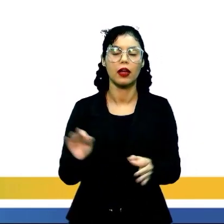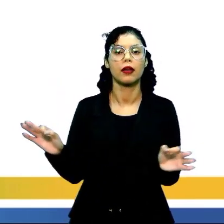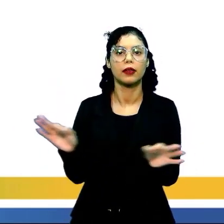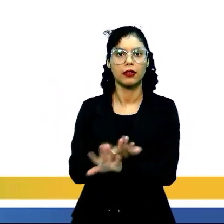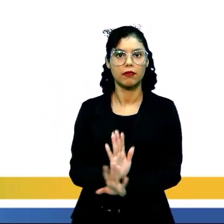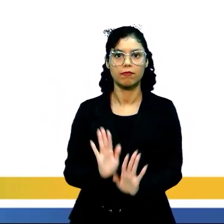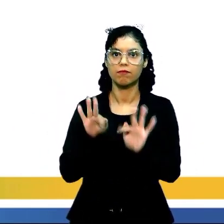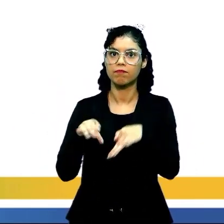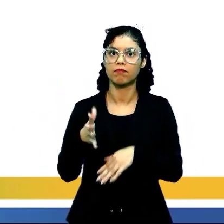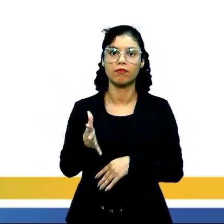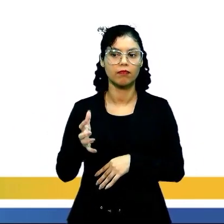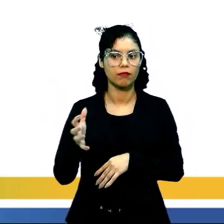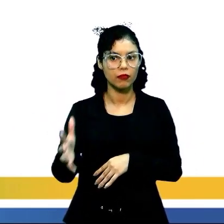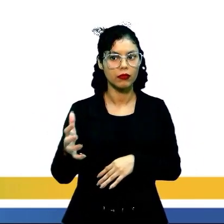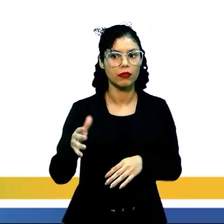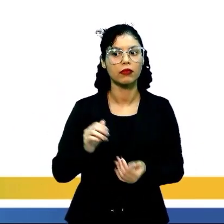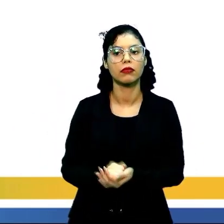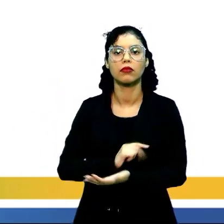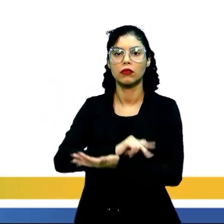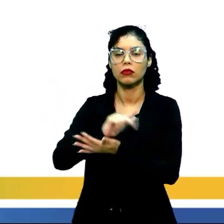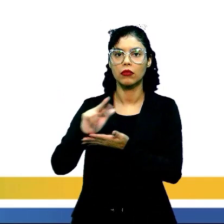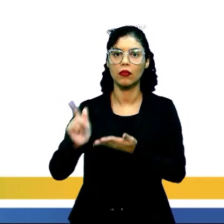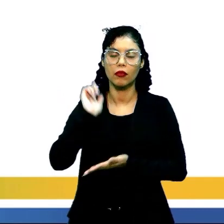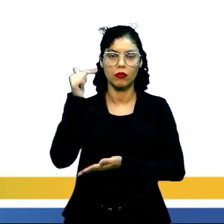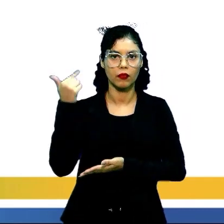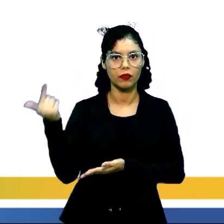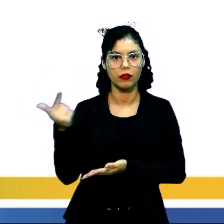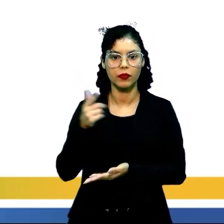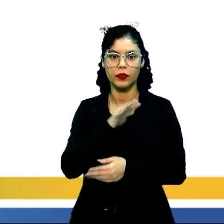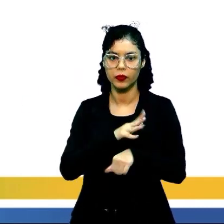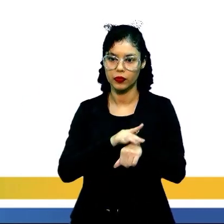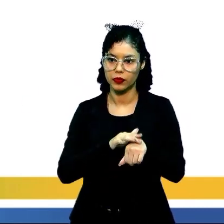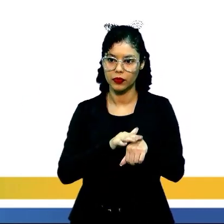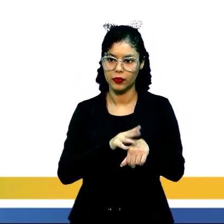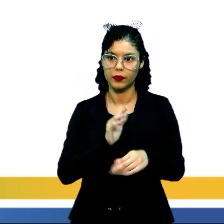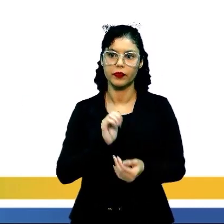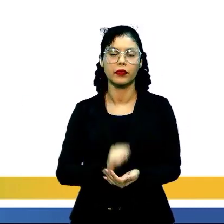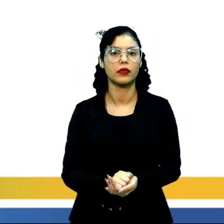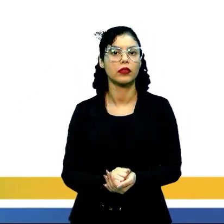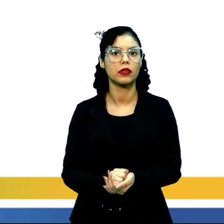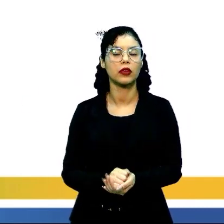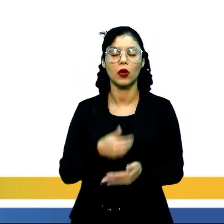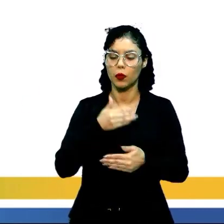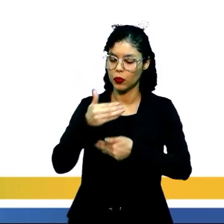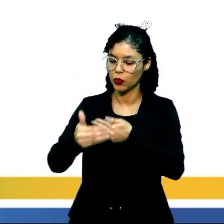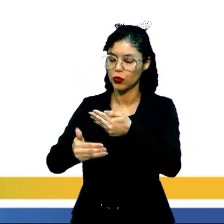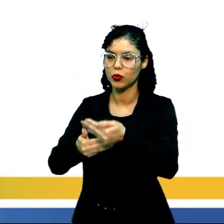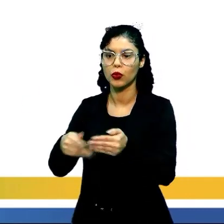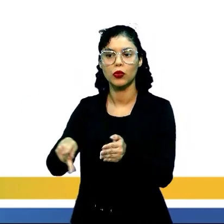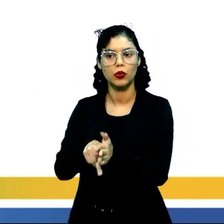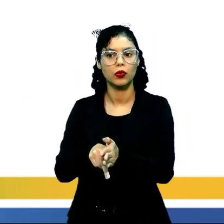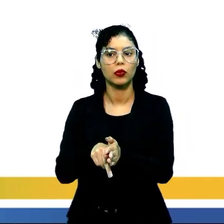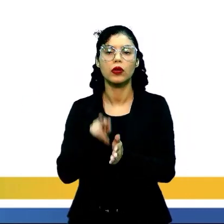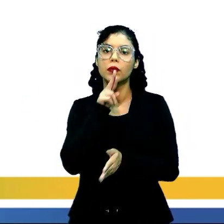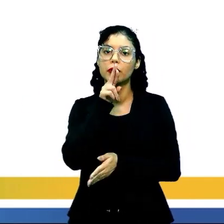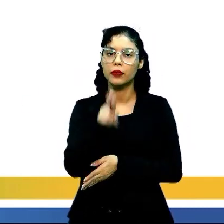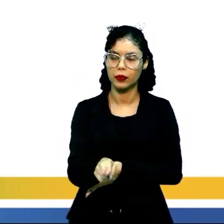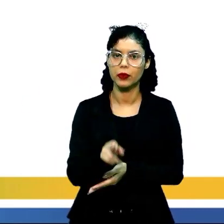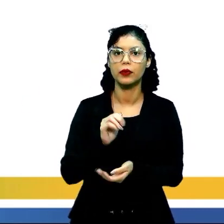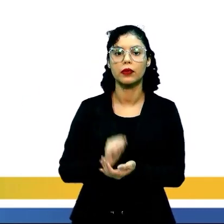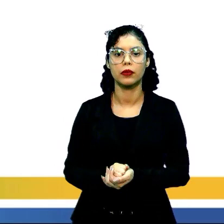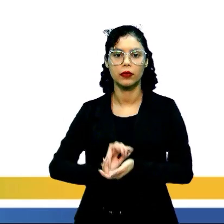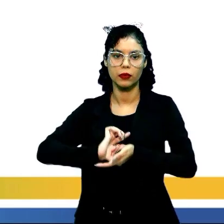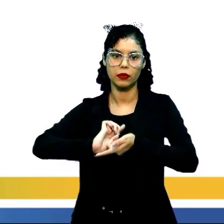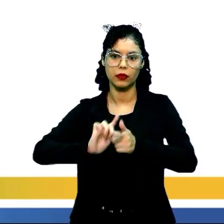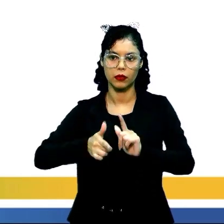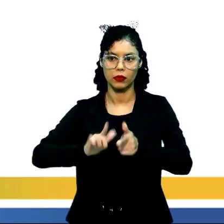matar micro-organismos, evitar que a população fique doente. Então, o processo correto para responder essa questão é a